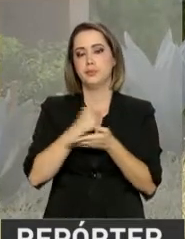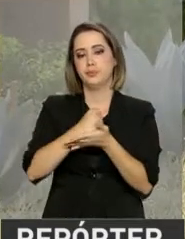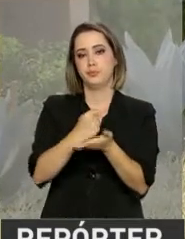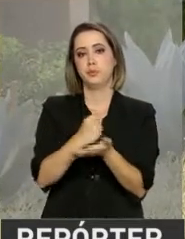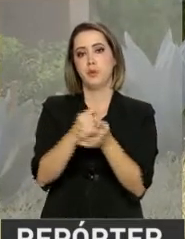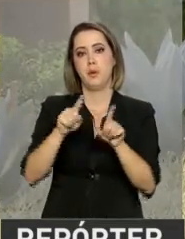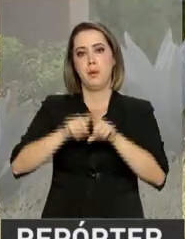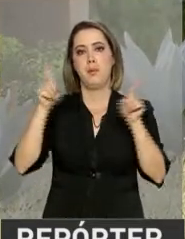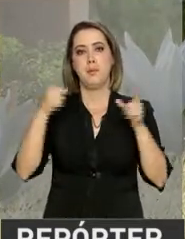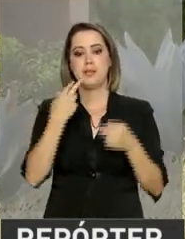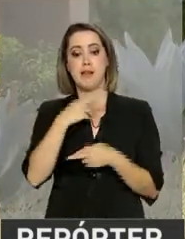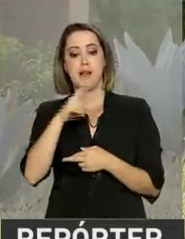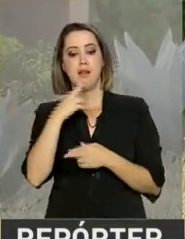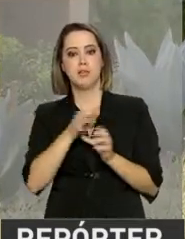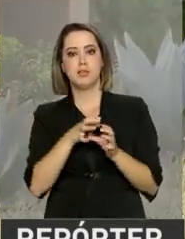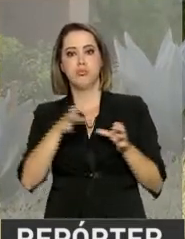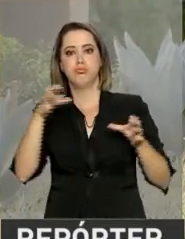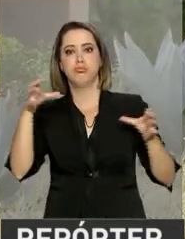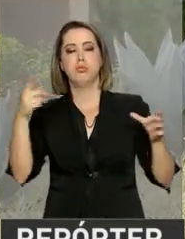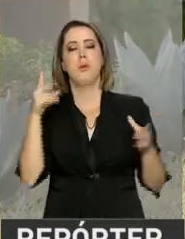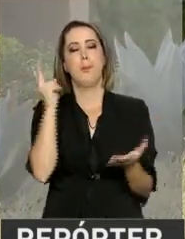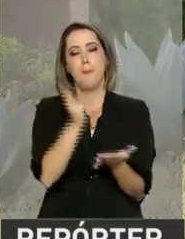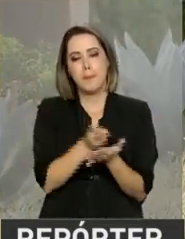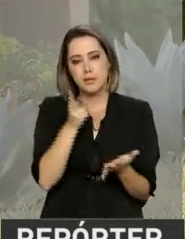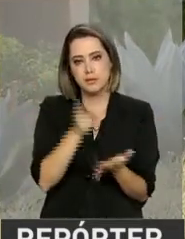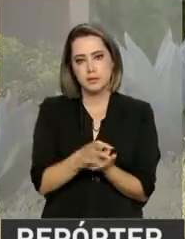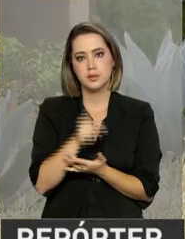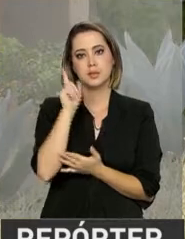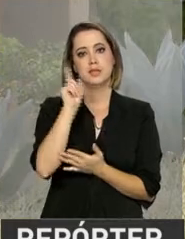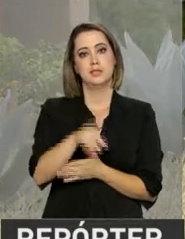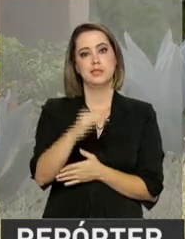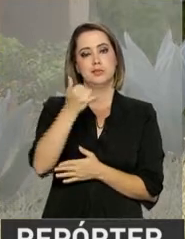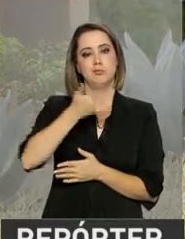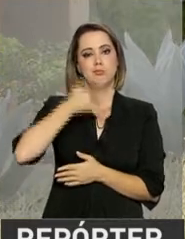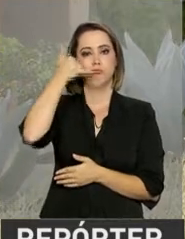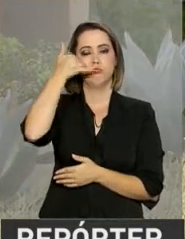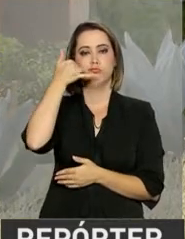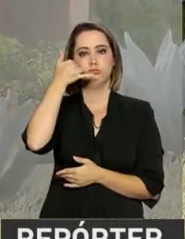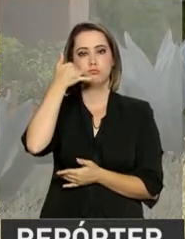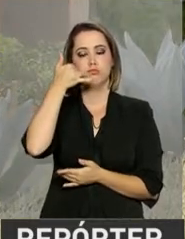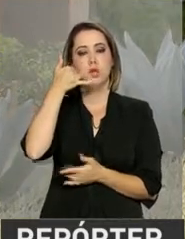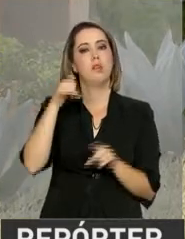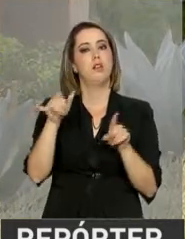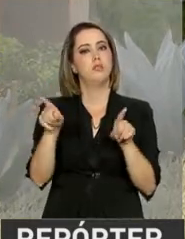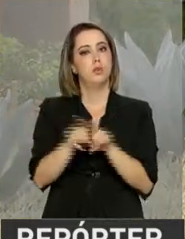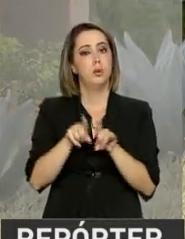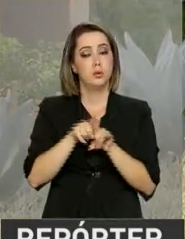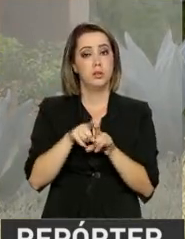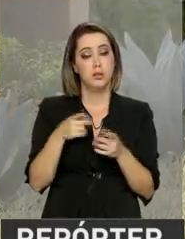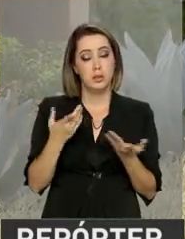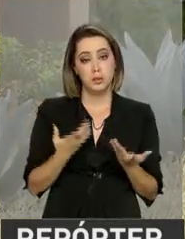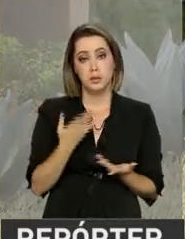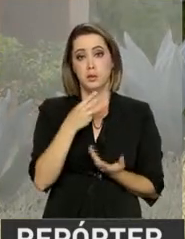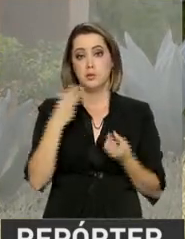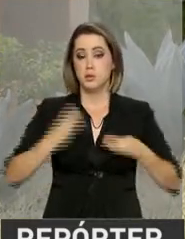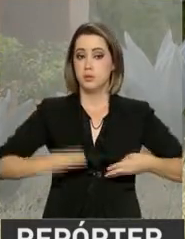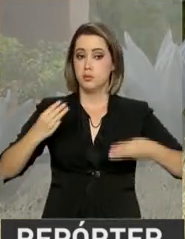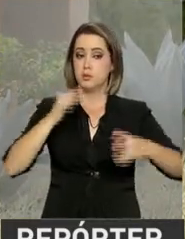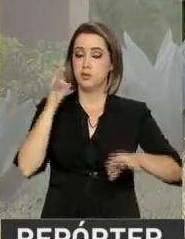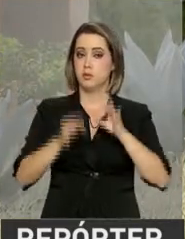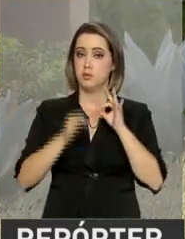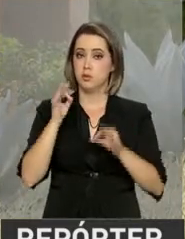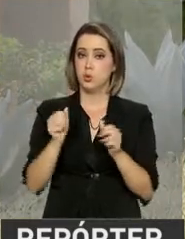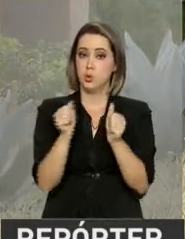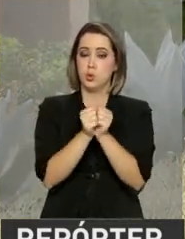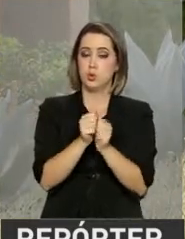campeão de queixas é o mesmo dos anos anteriores a telefonia móvel e fixa e por isso o ministério da justiça trabalha